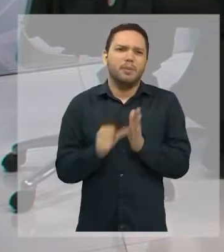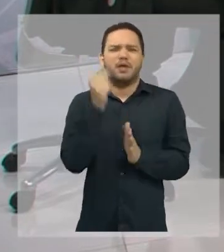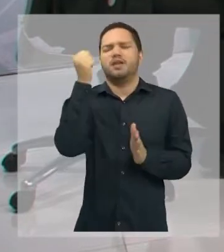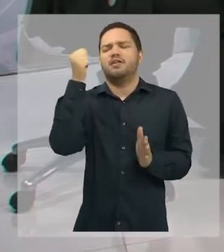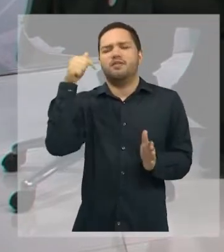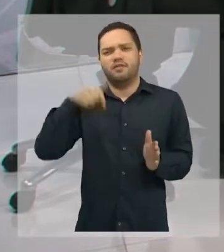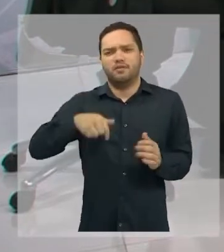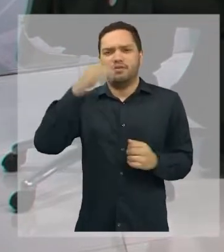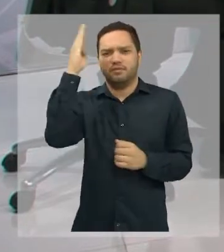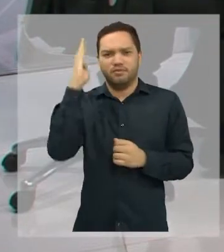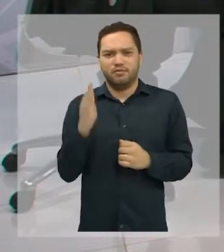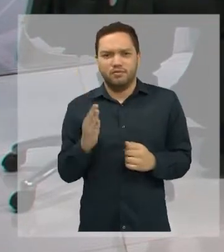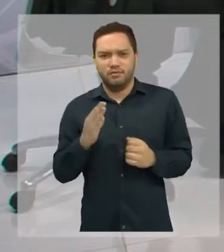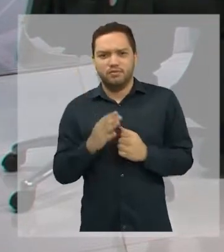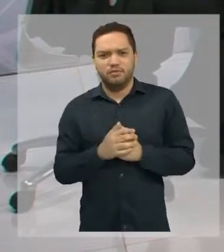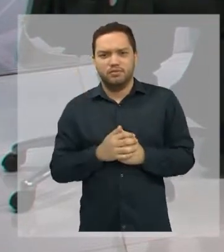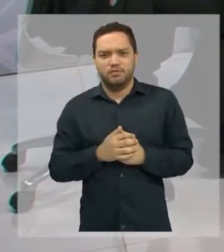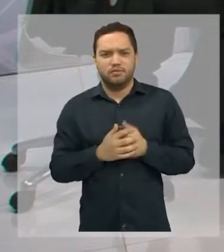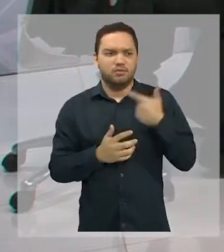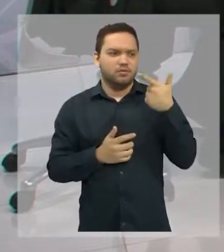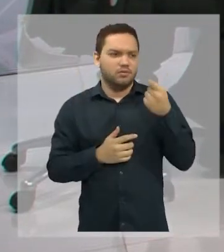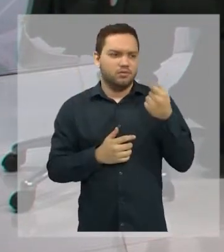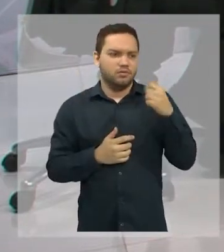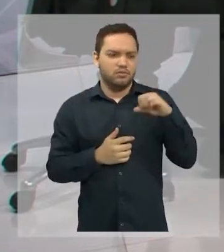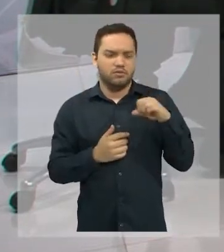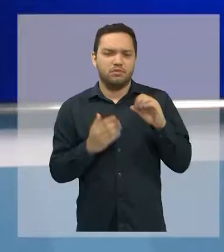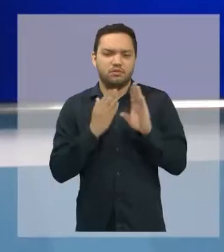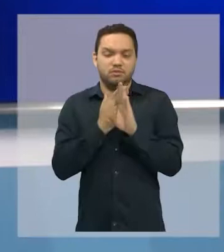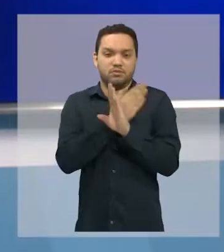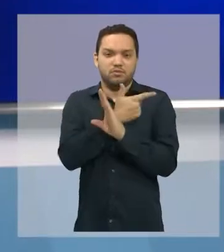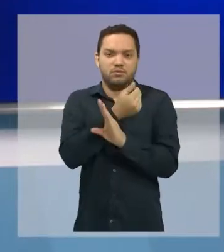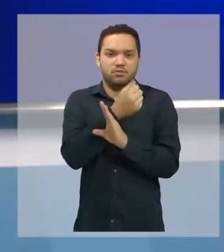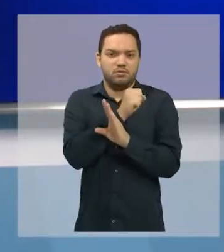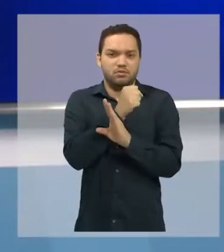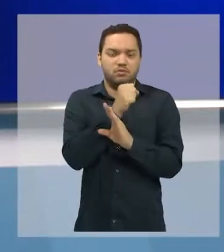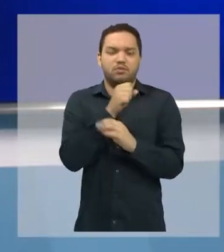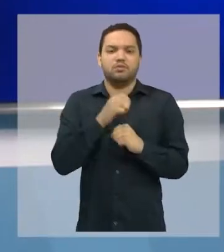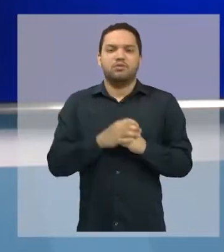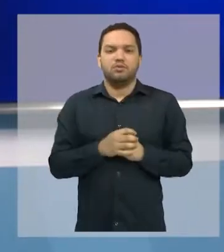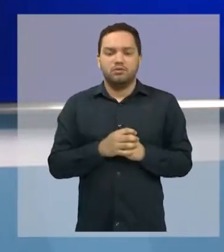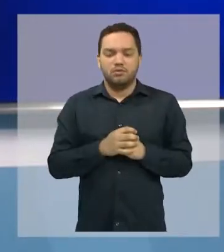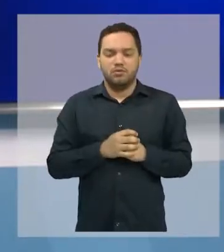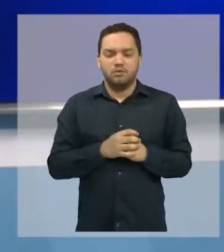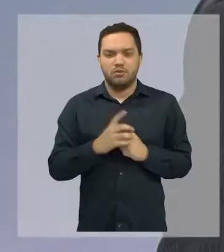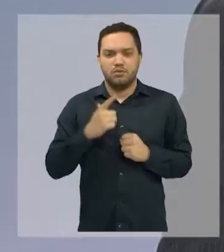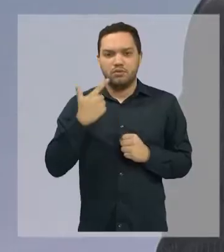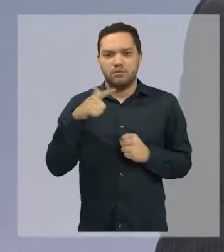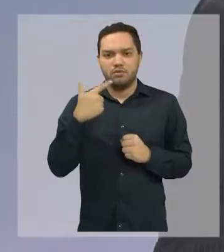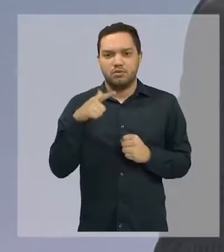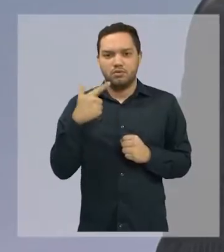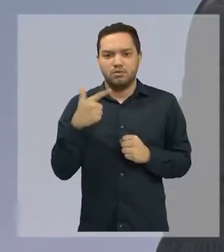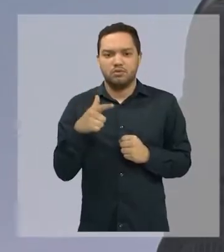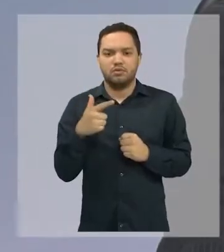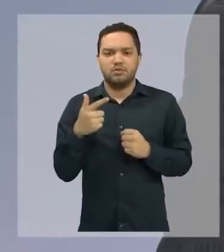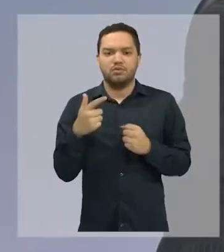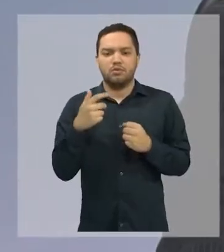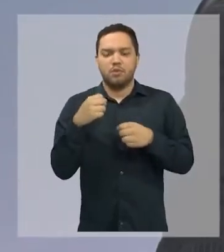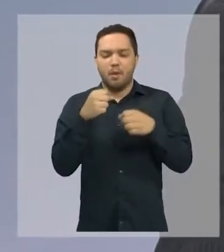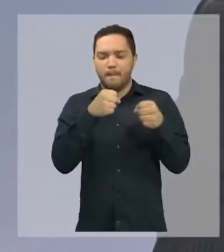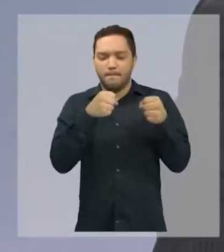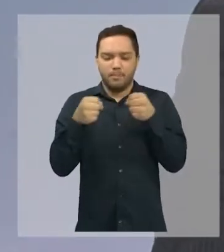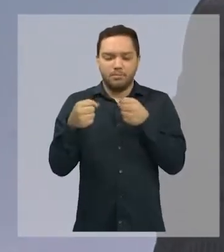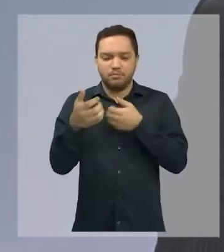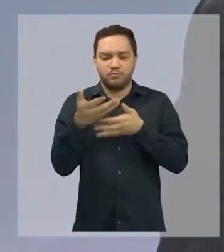primeira vez na história, de 2019 para 2018, um governo não foi montado em cima de compartilhamento